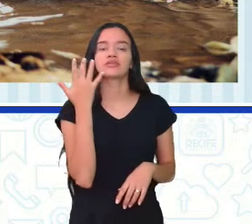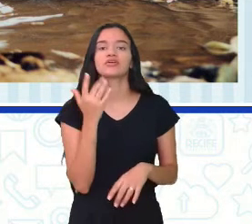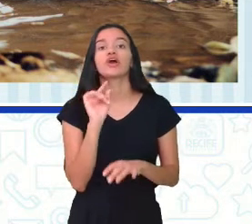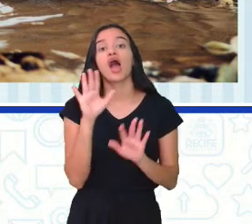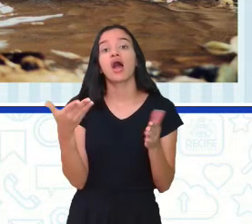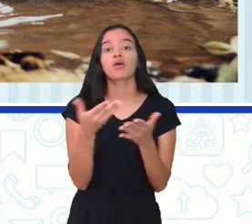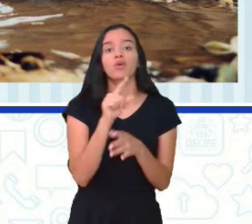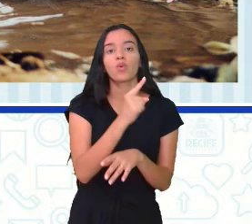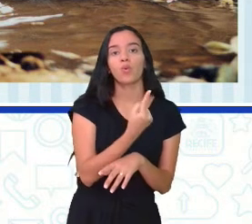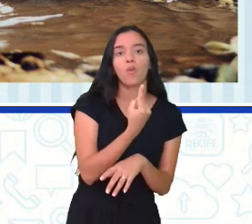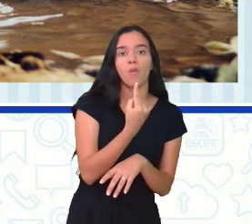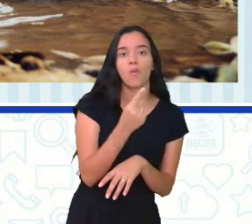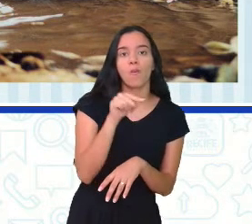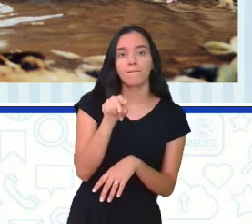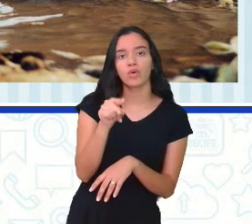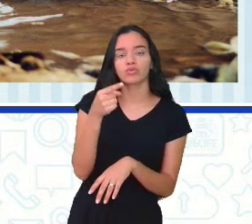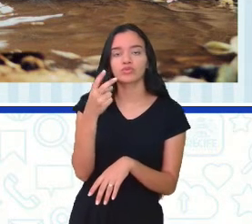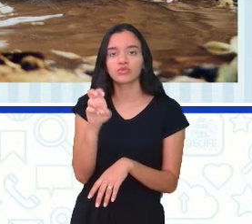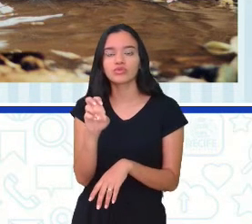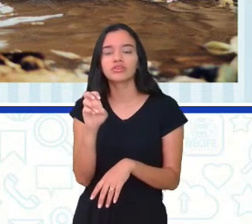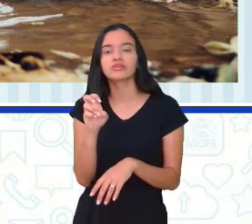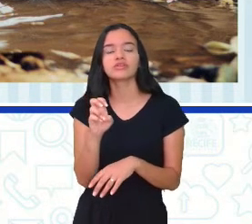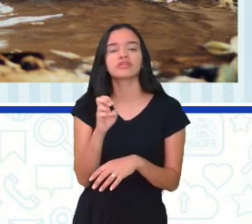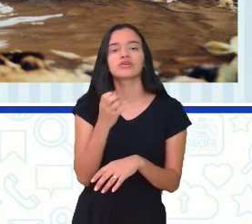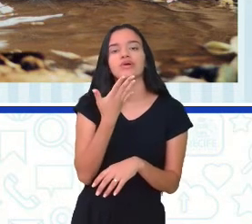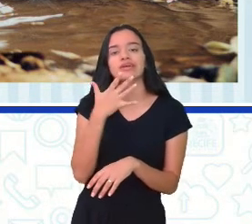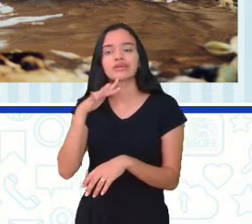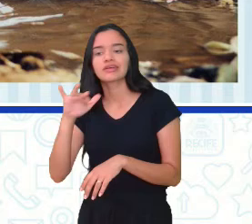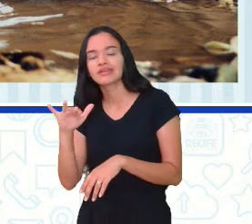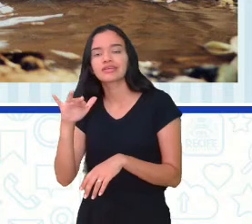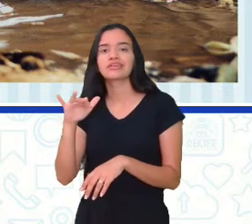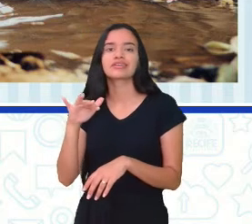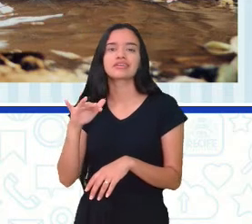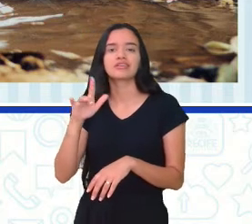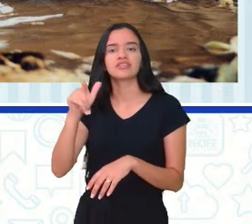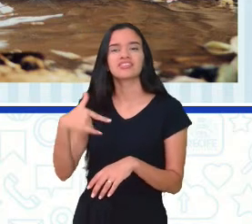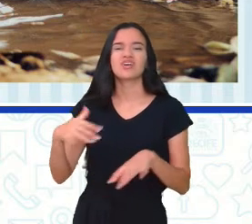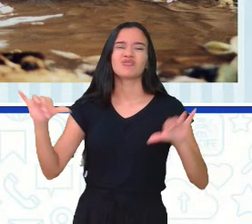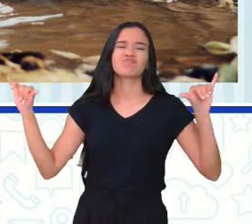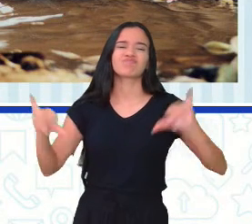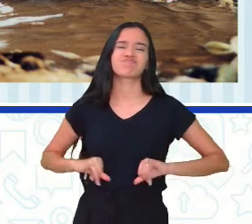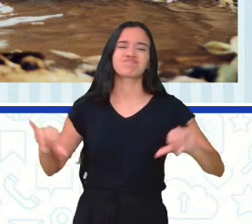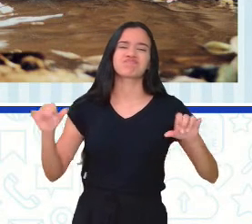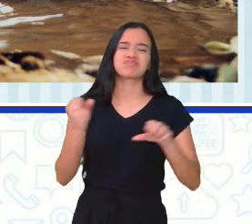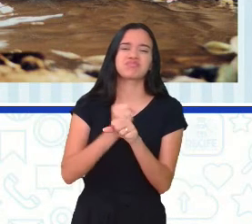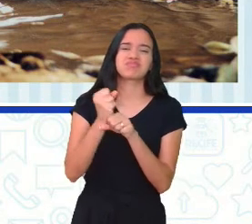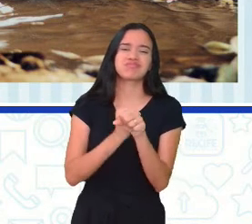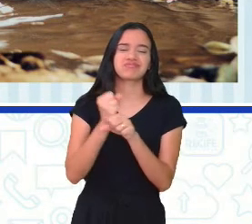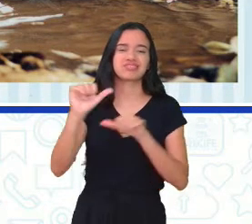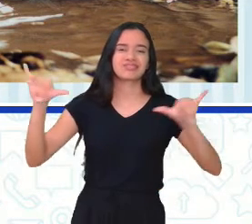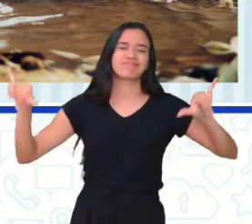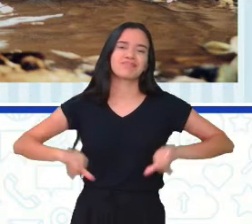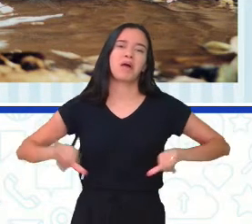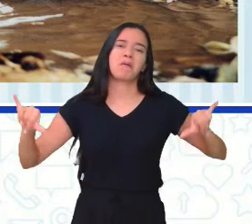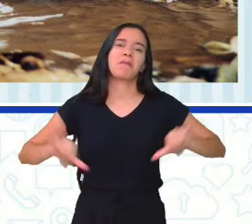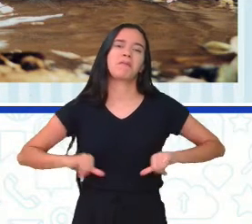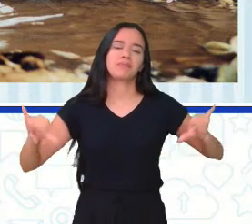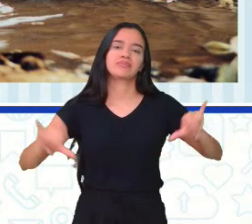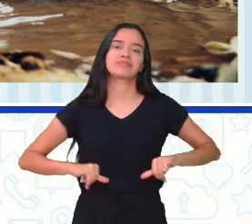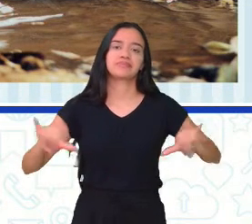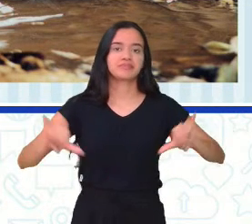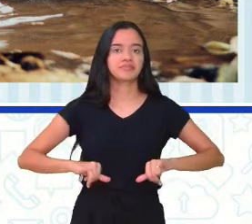1,5 milhão de crianças menores de 5 anos sofrem todos os anos com problemas relacionados ao